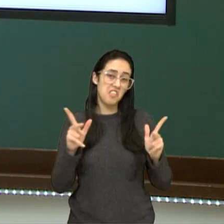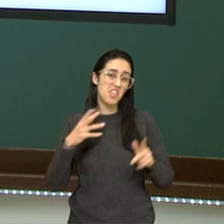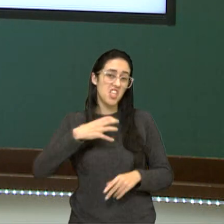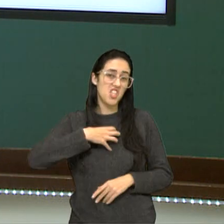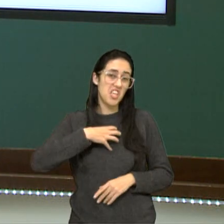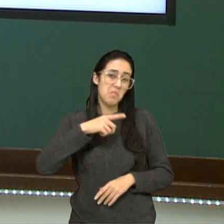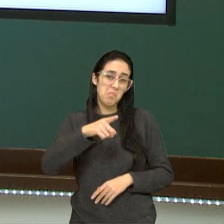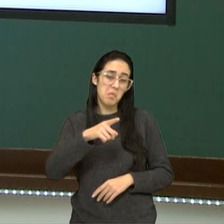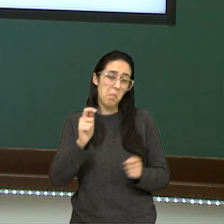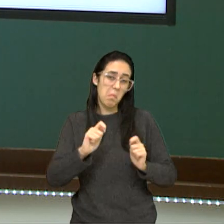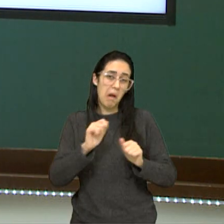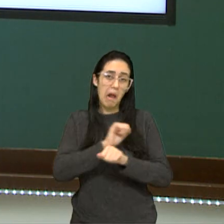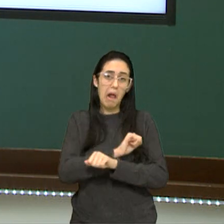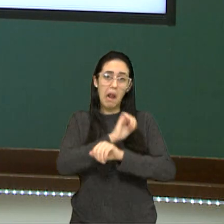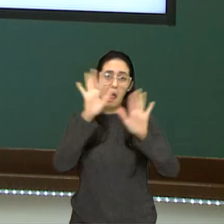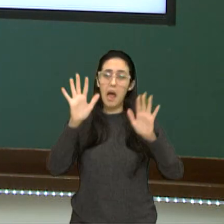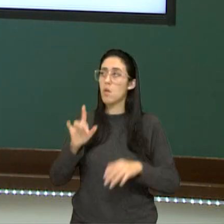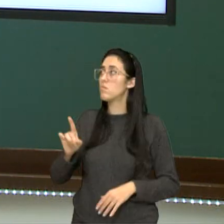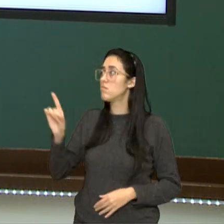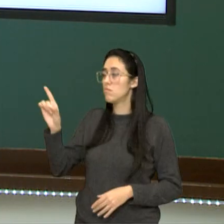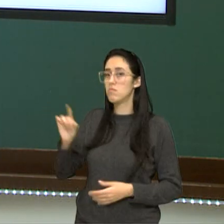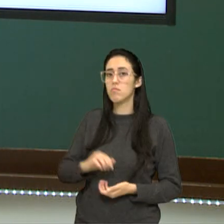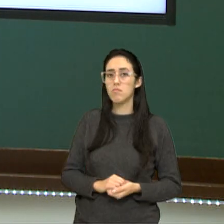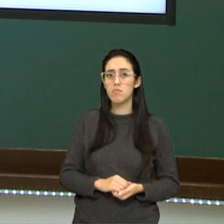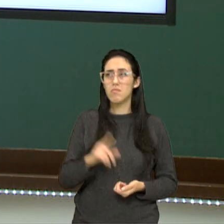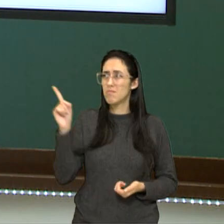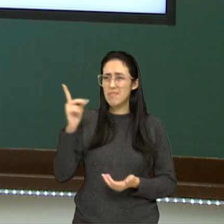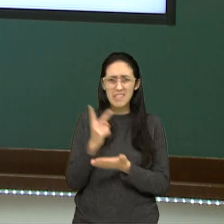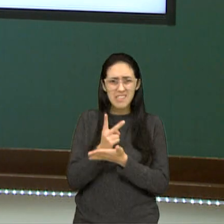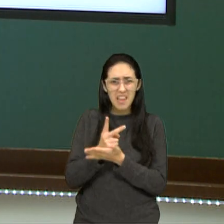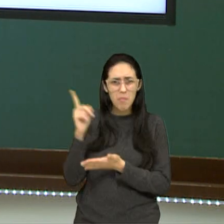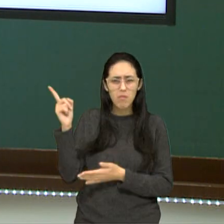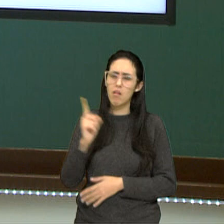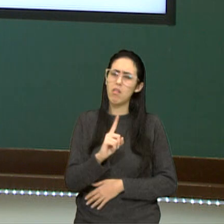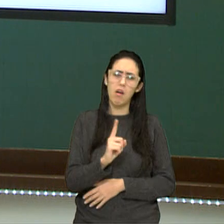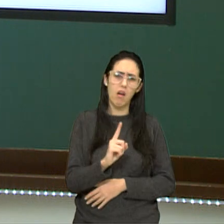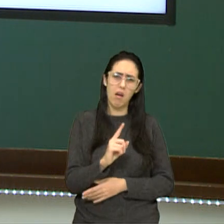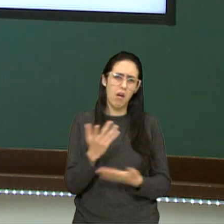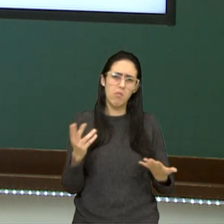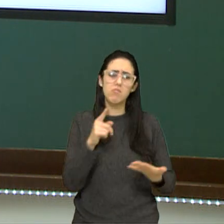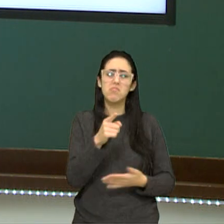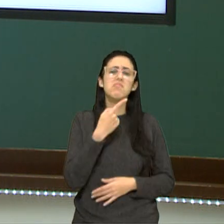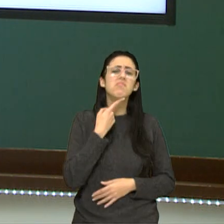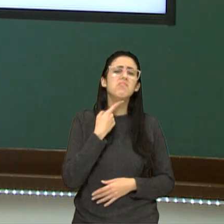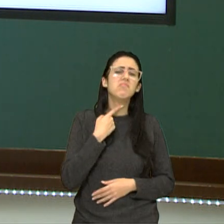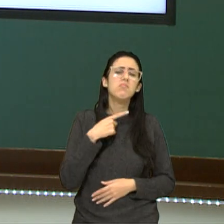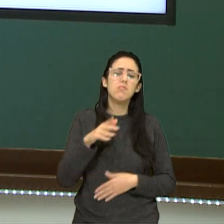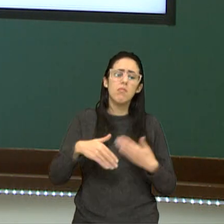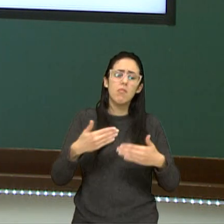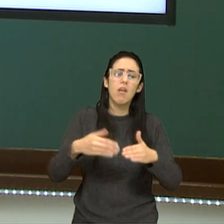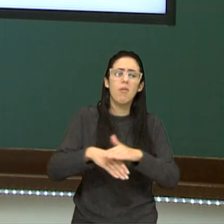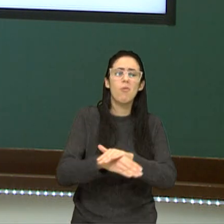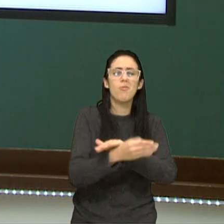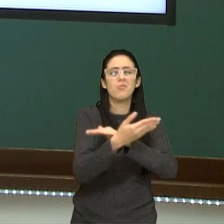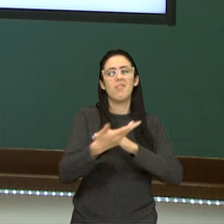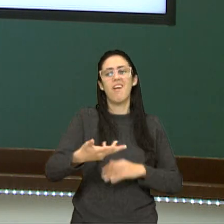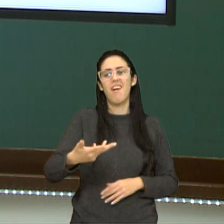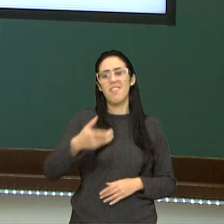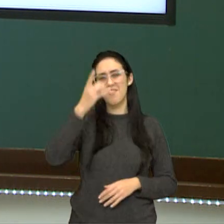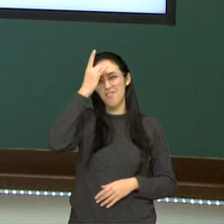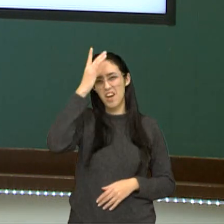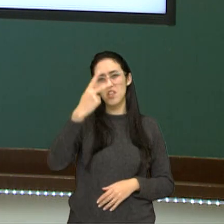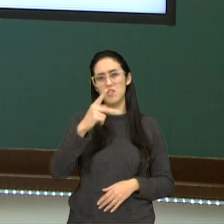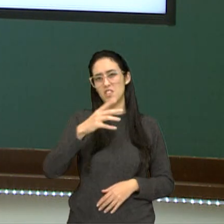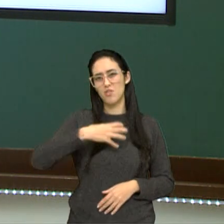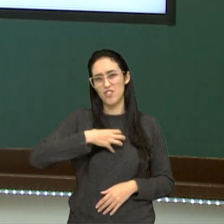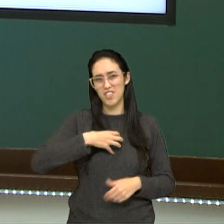tenha ficado mais claro para você. Precisa fazer assim toda vez? Claro que não. Quando você pega o jeito, você faz o que for mais fácil para